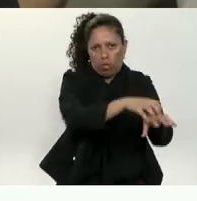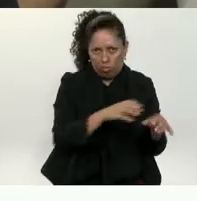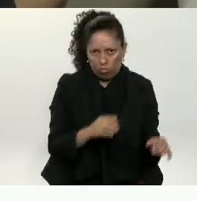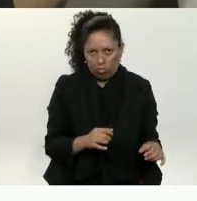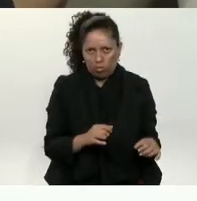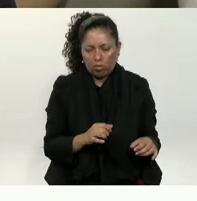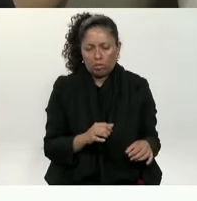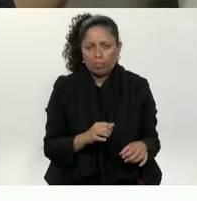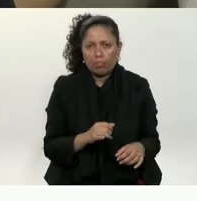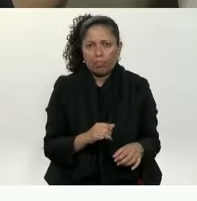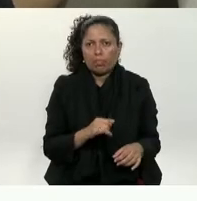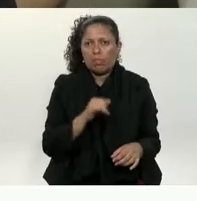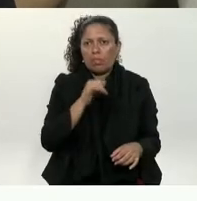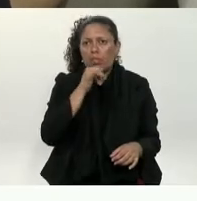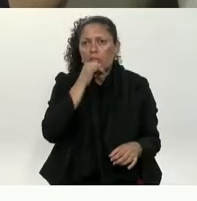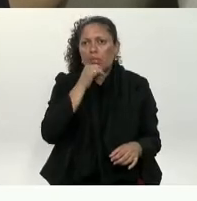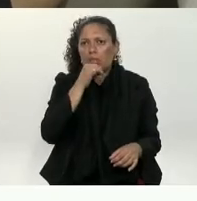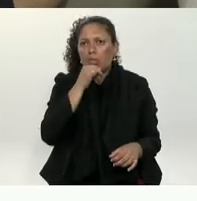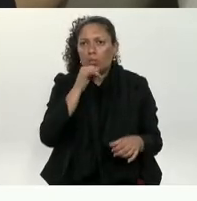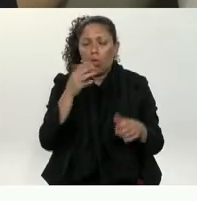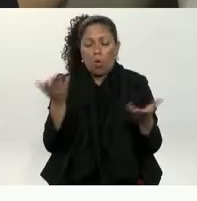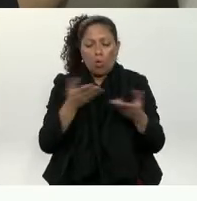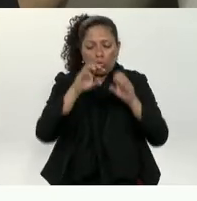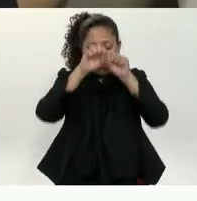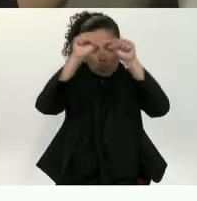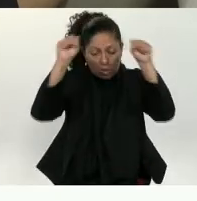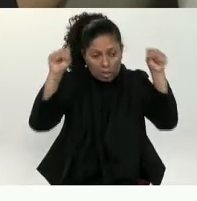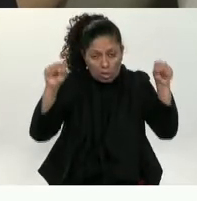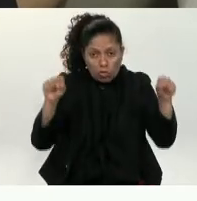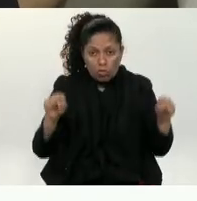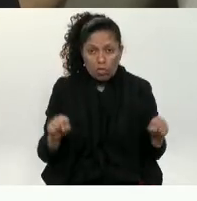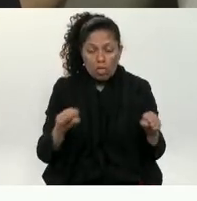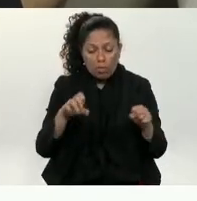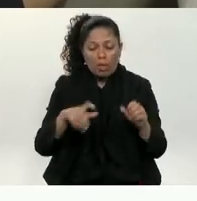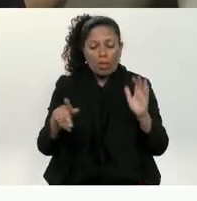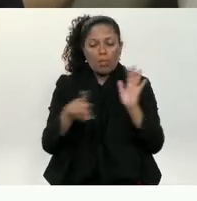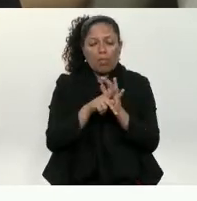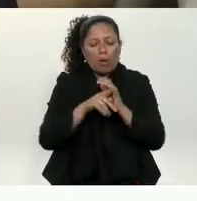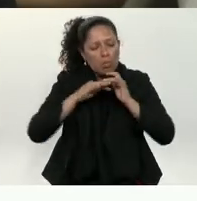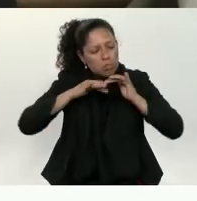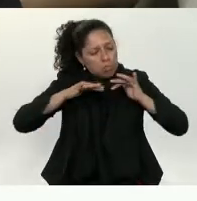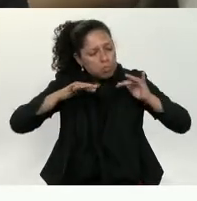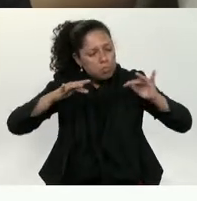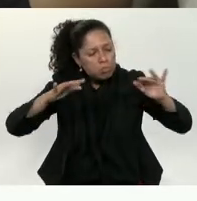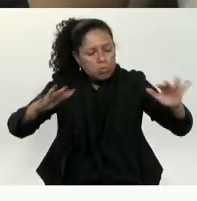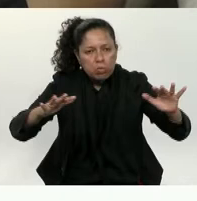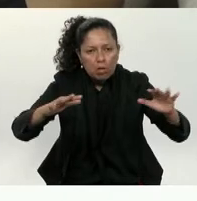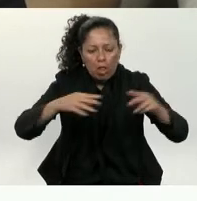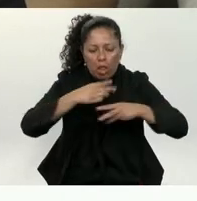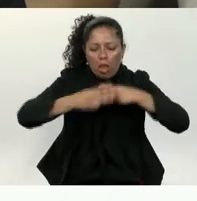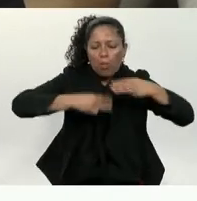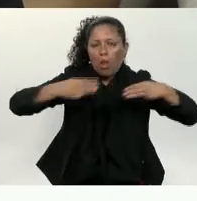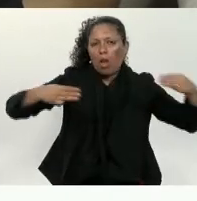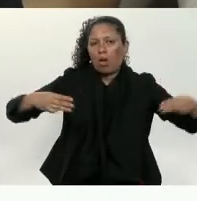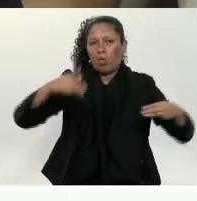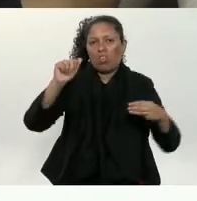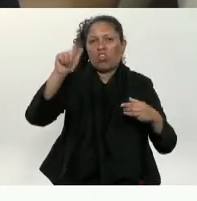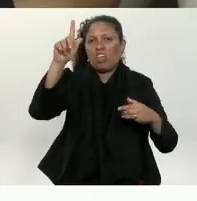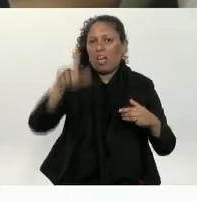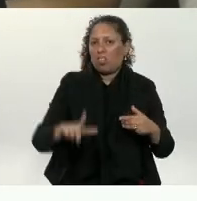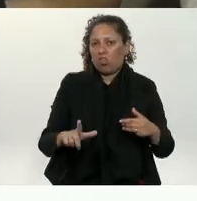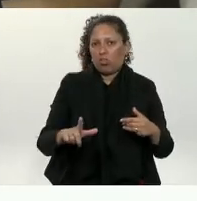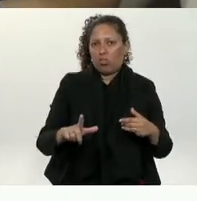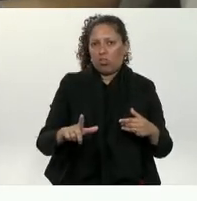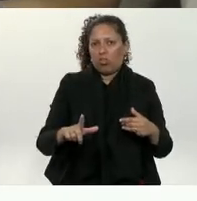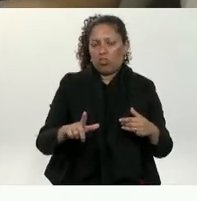na verdade, o monopólio ele é da distribuição, ele não pode ser da revenda da molécula de gás. Ele, na verdade, o